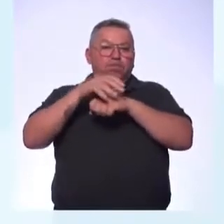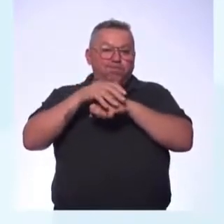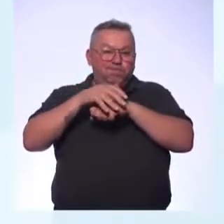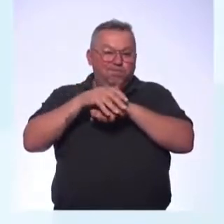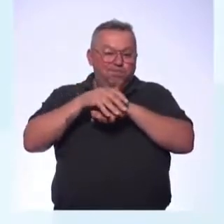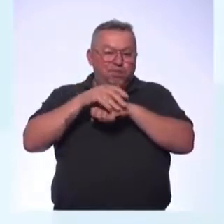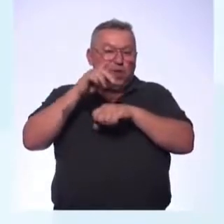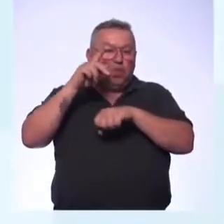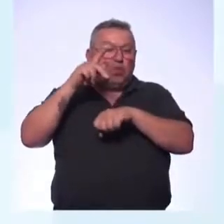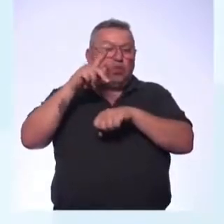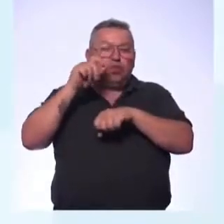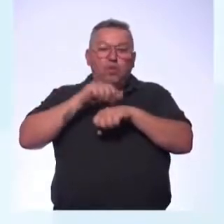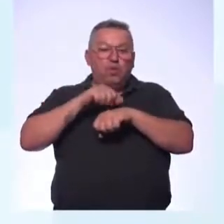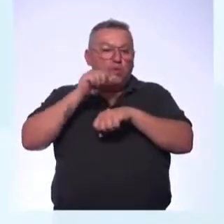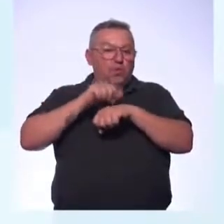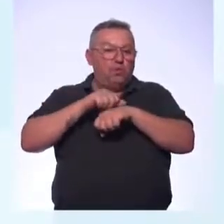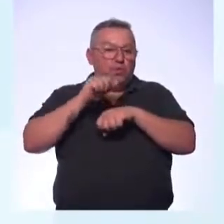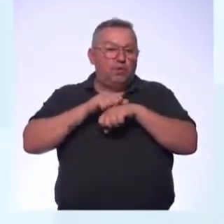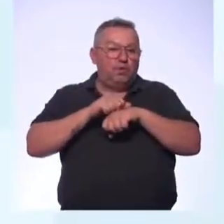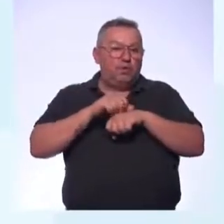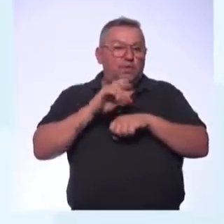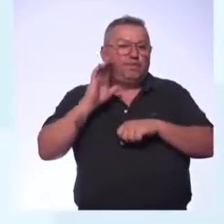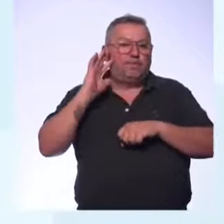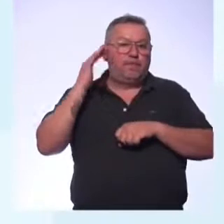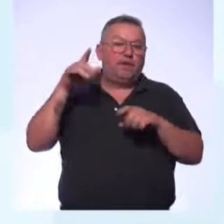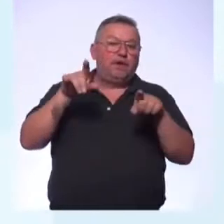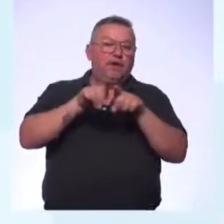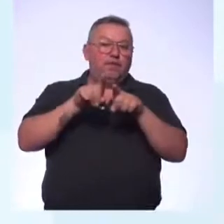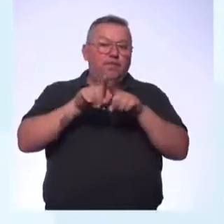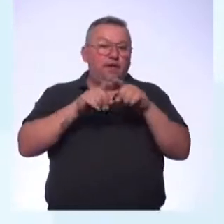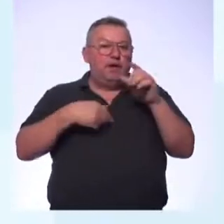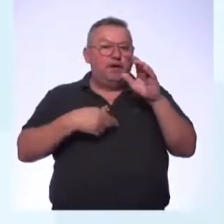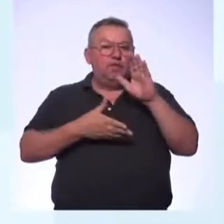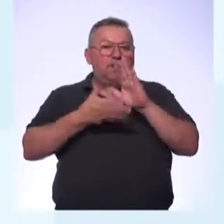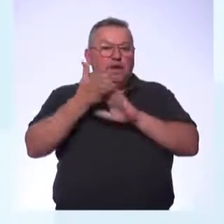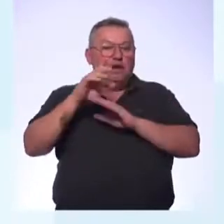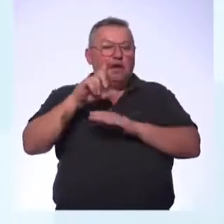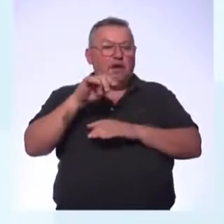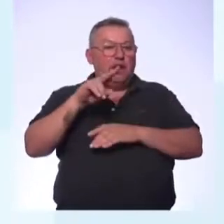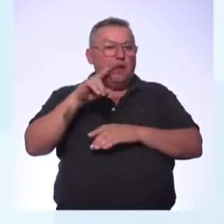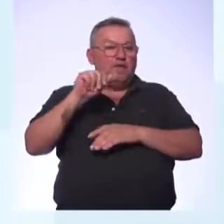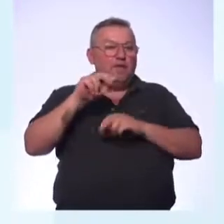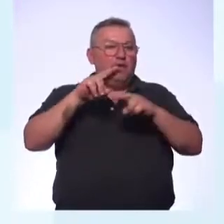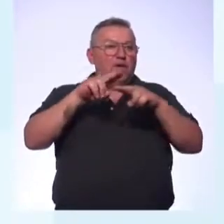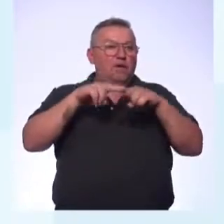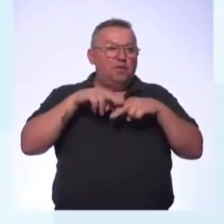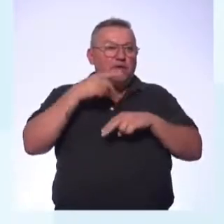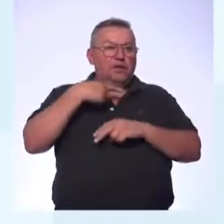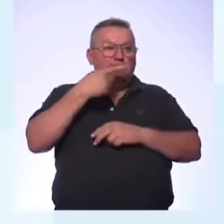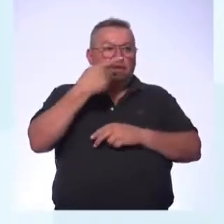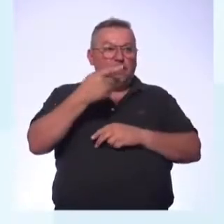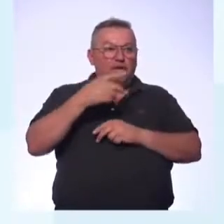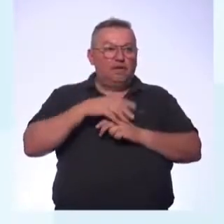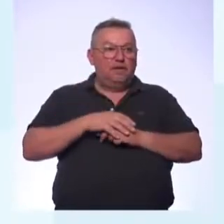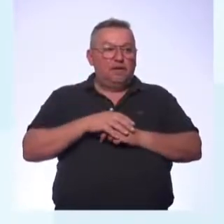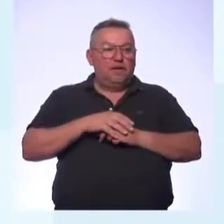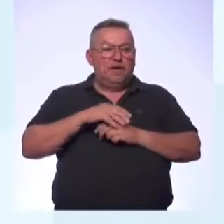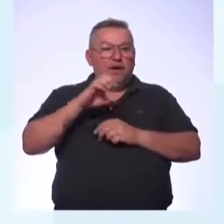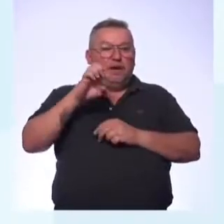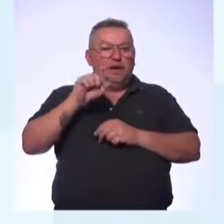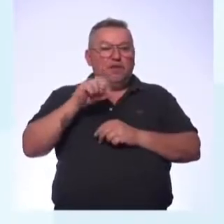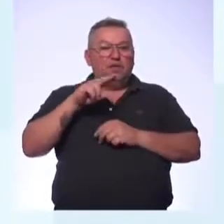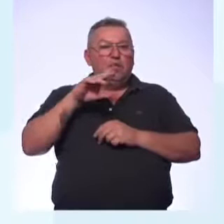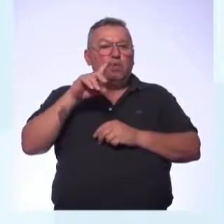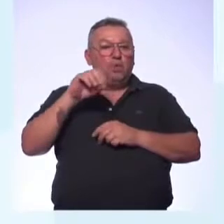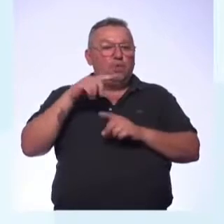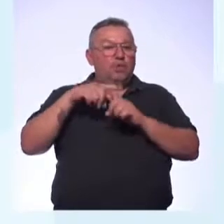né, o cume da chaminé. E aí evita até de saída da lava. Por isso que ele é denominado aí de escudo, né? Por